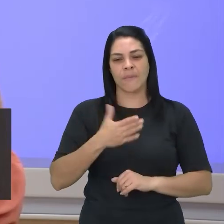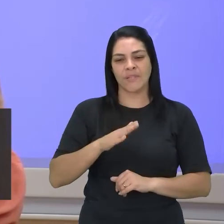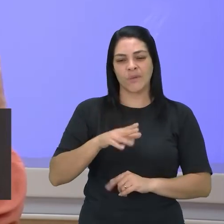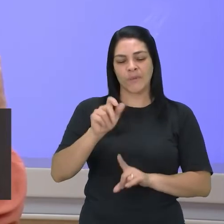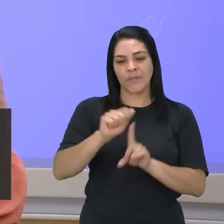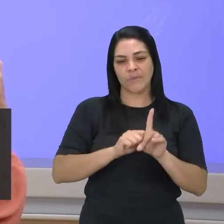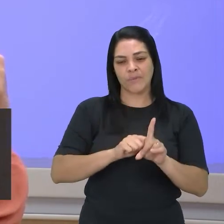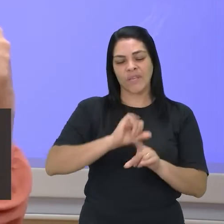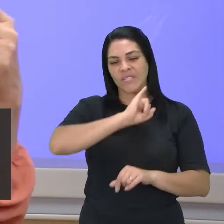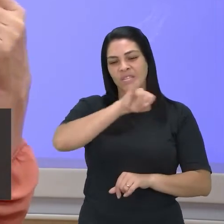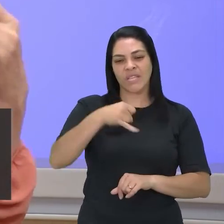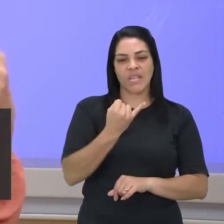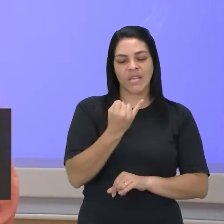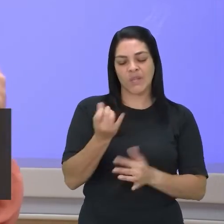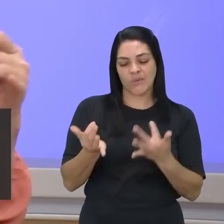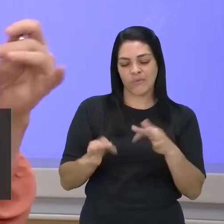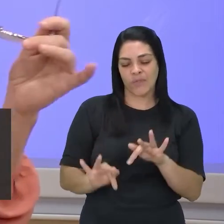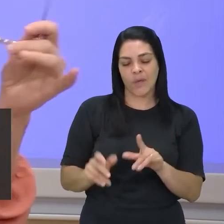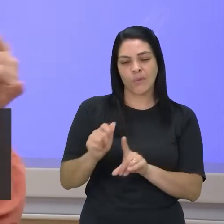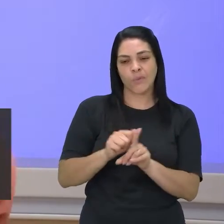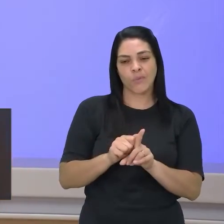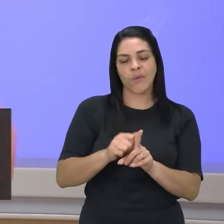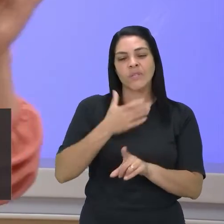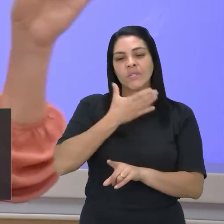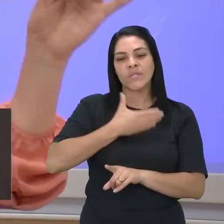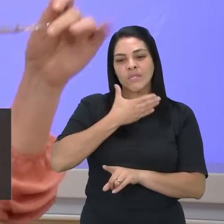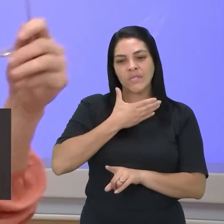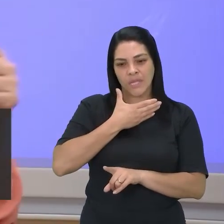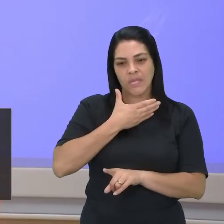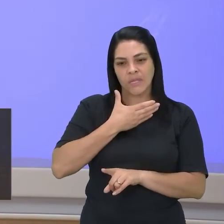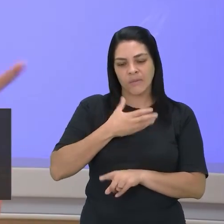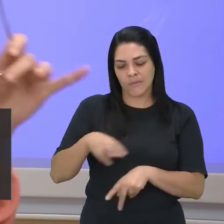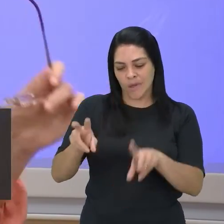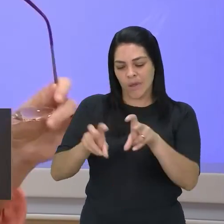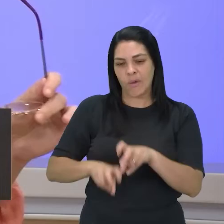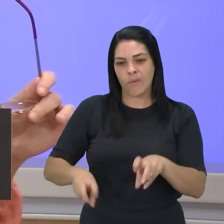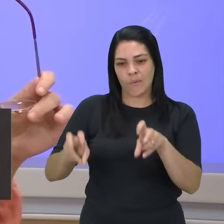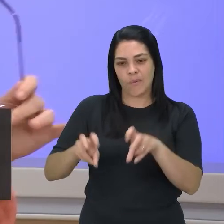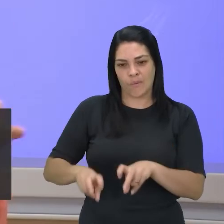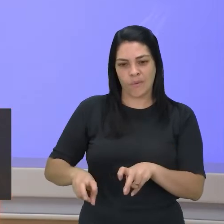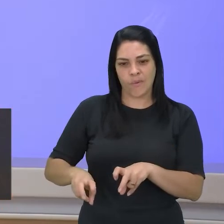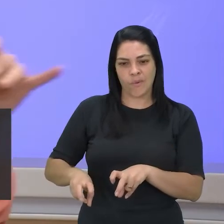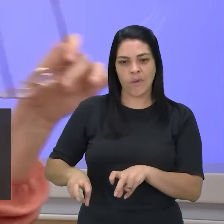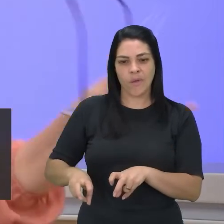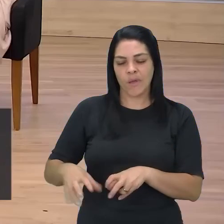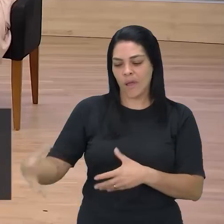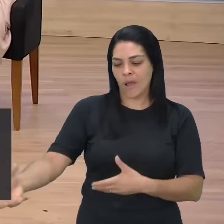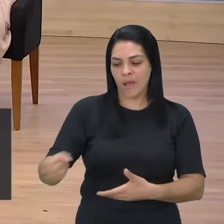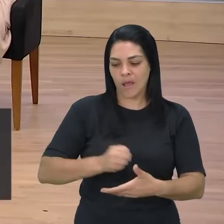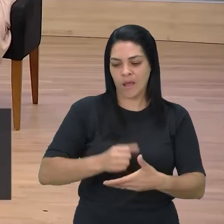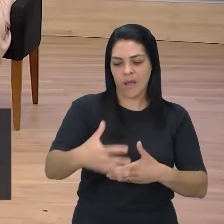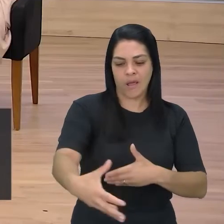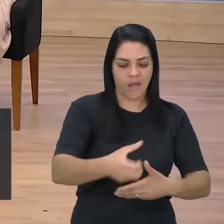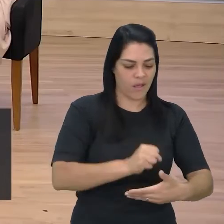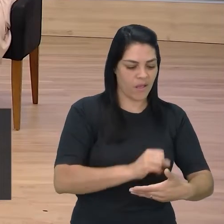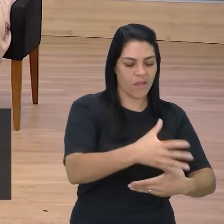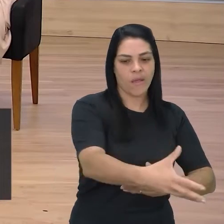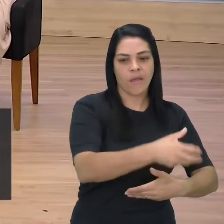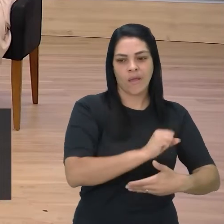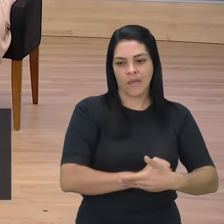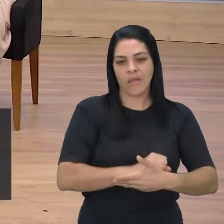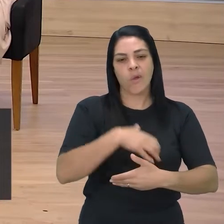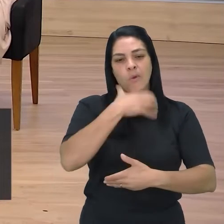janeiro, final de dezembro, a gente saía pelo campo ali e a gente se esbaldava de vários tipos de